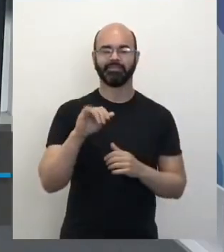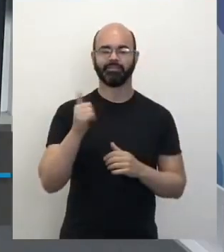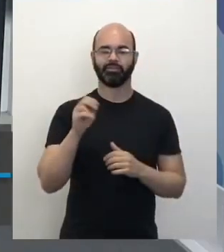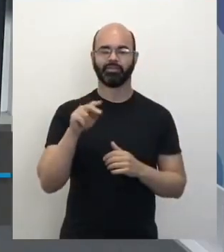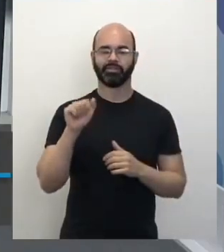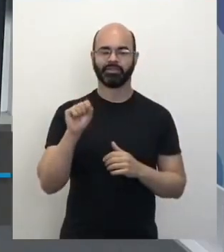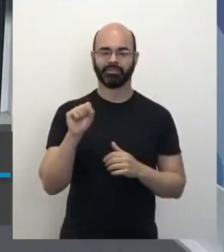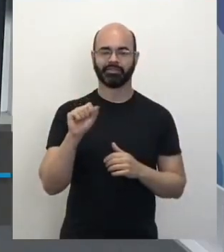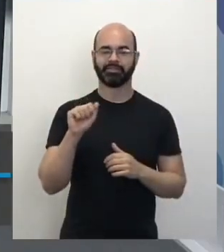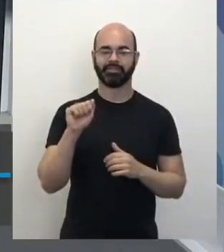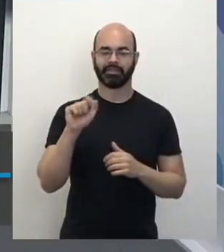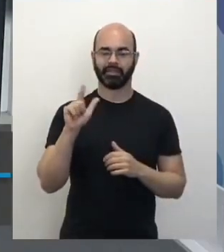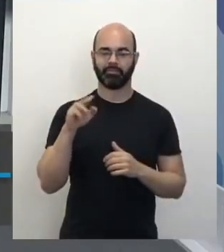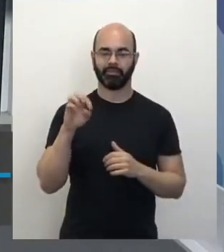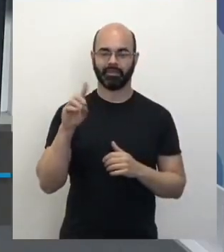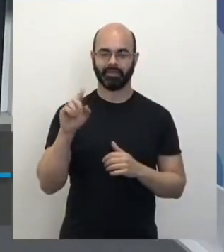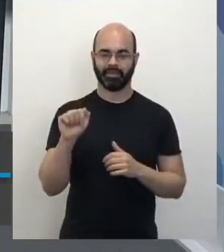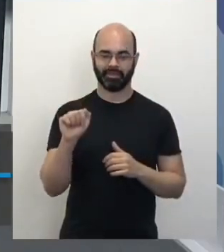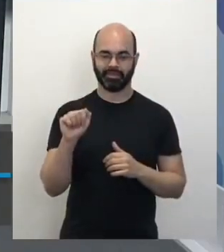e